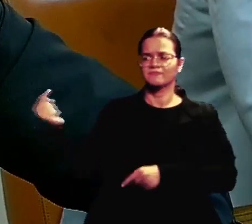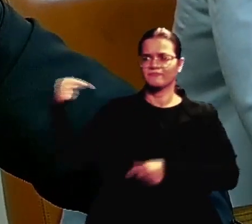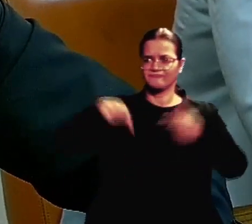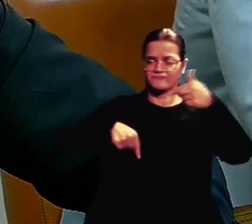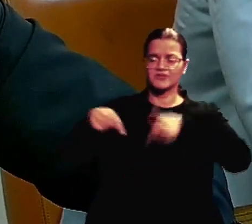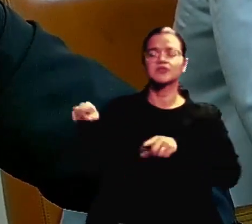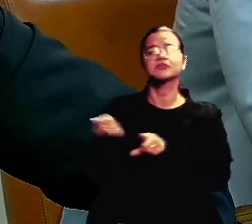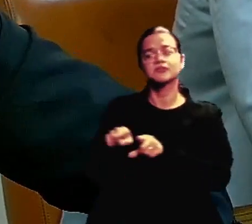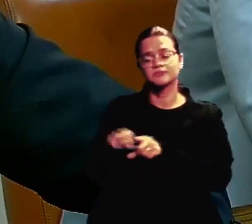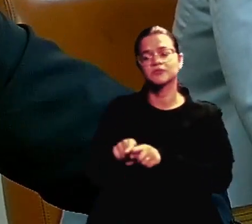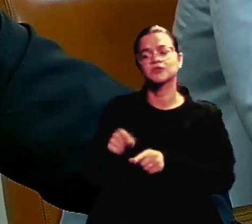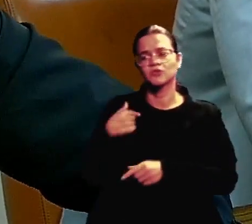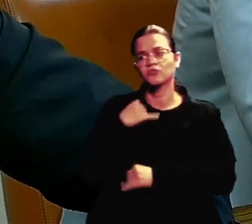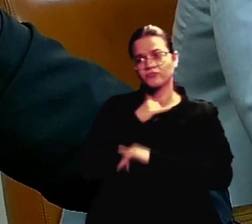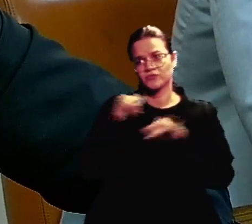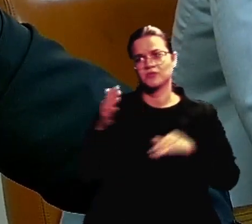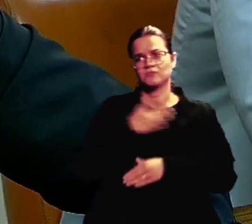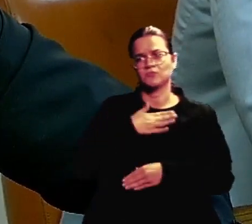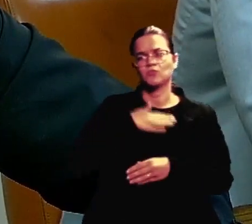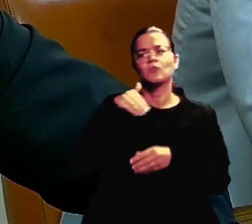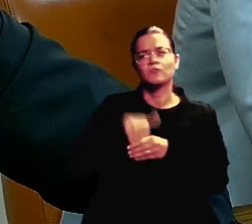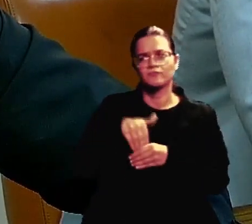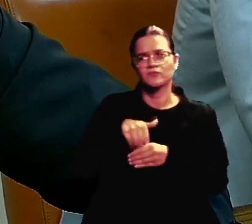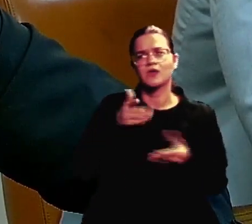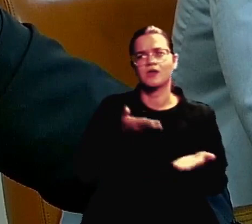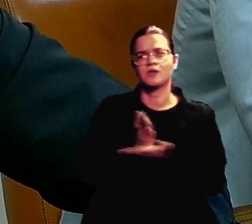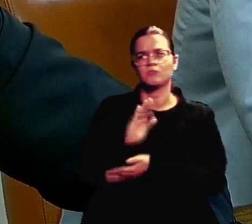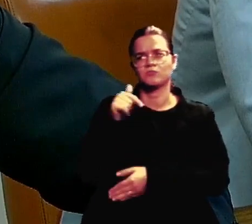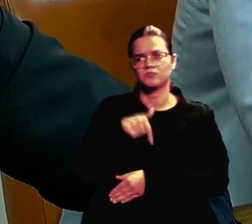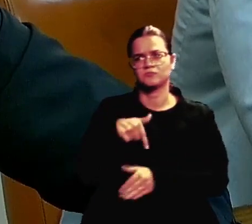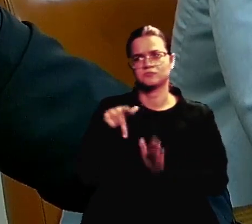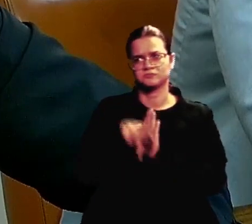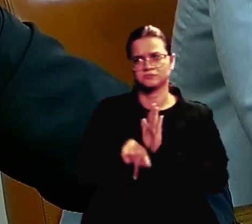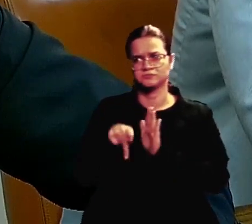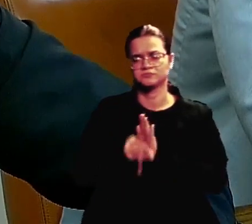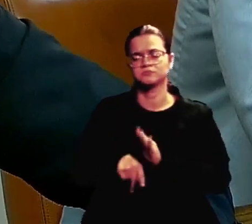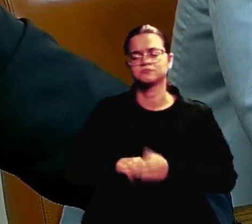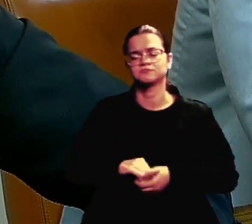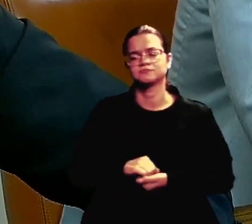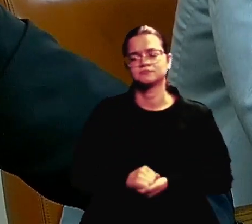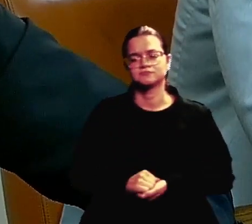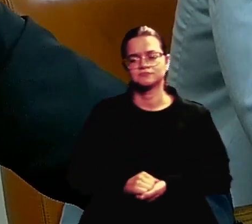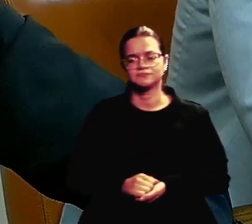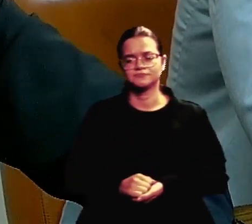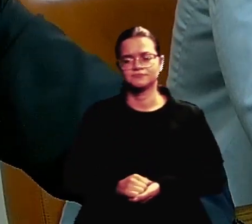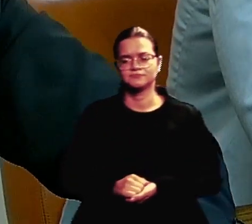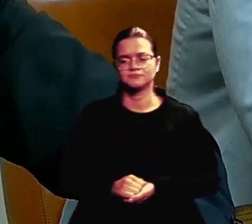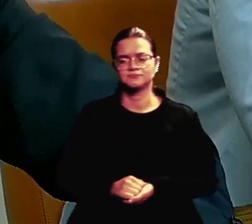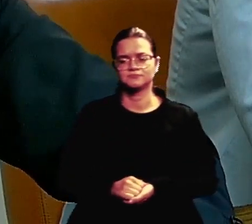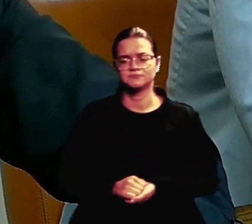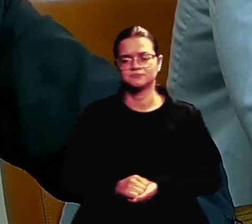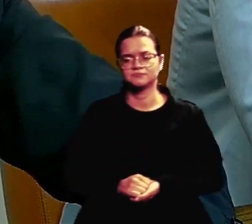duas, eu manifesto o meu voto pela aprovação da matéria.